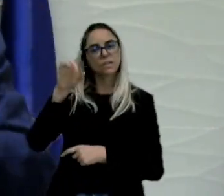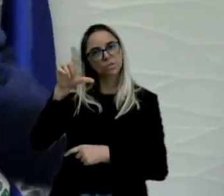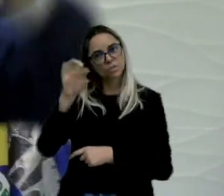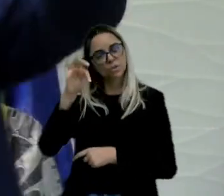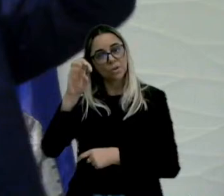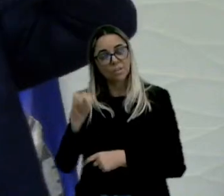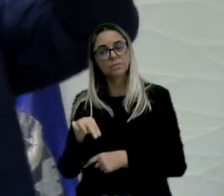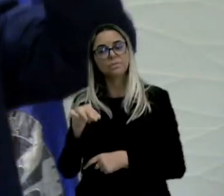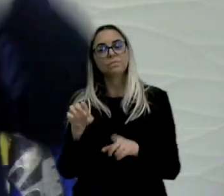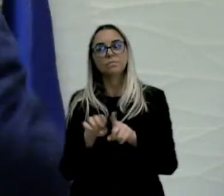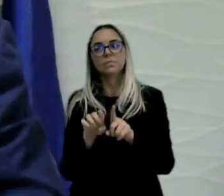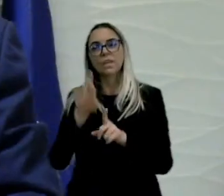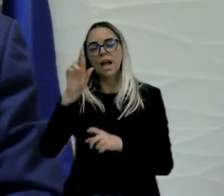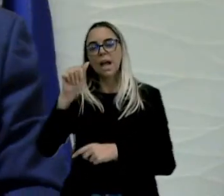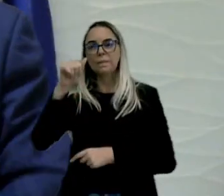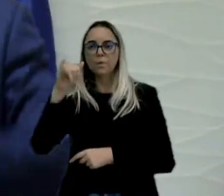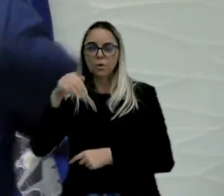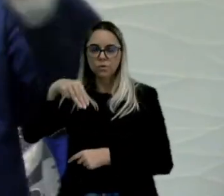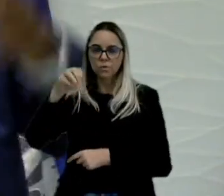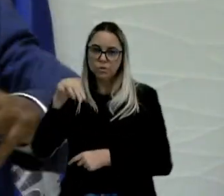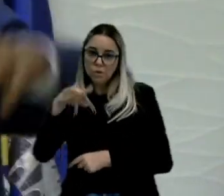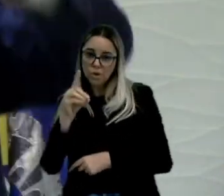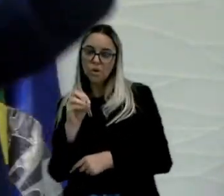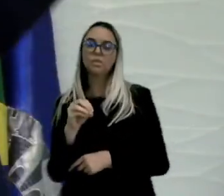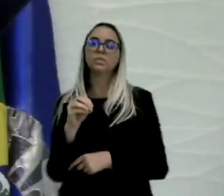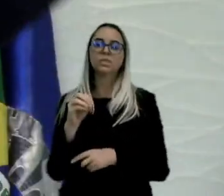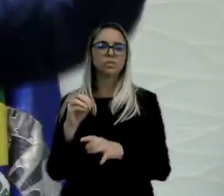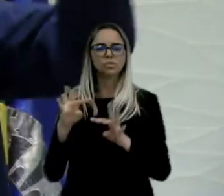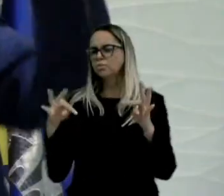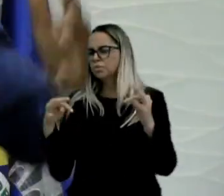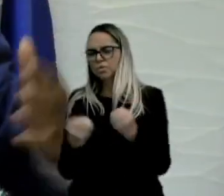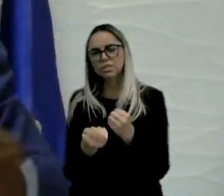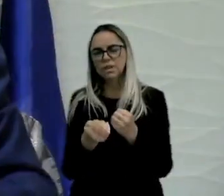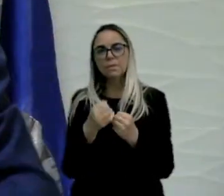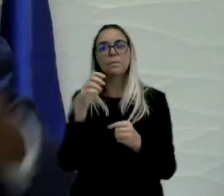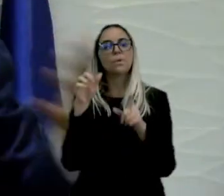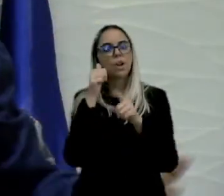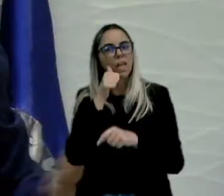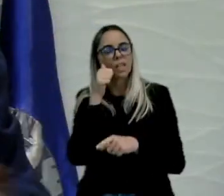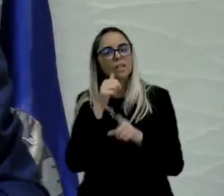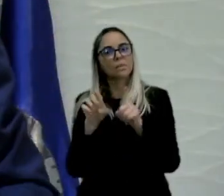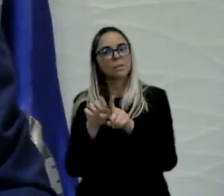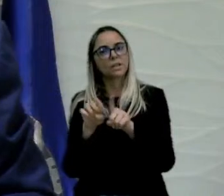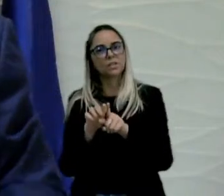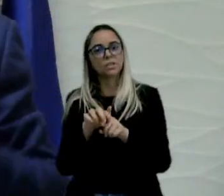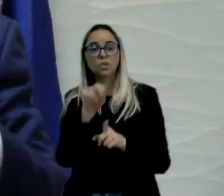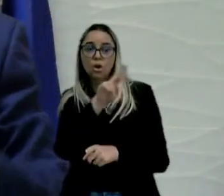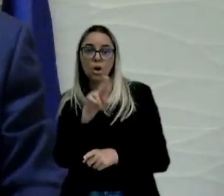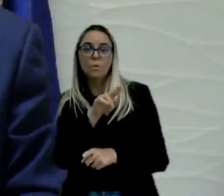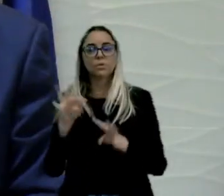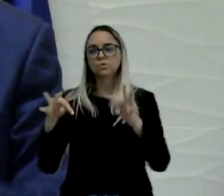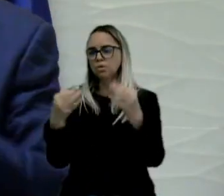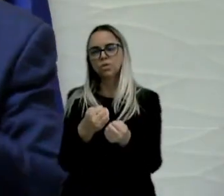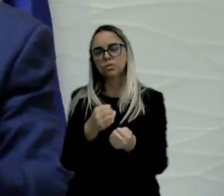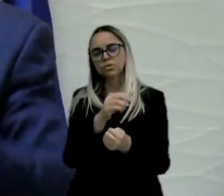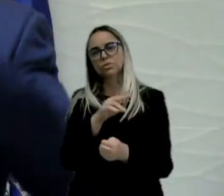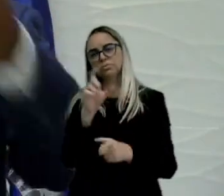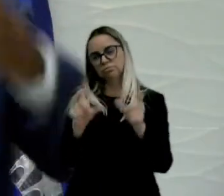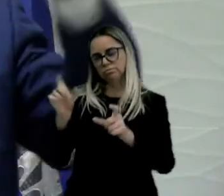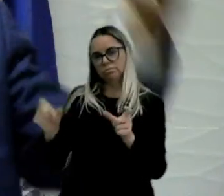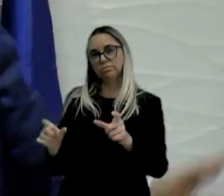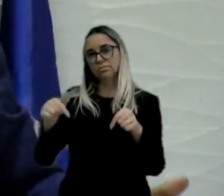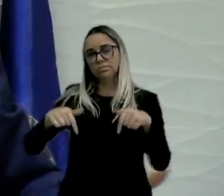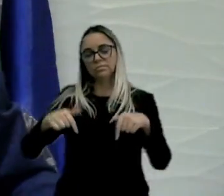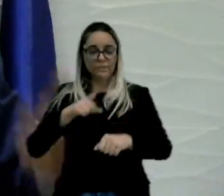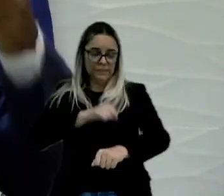abraço também para Raimundo da enfim e todas as mulheres que não dá para falar no nome de todo mundo aqui porque